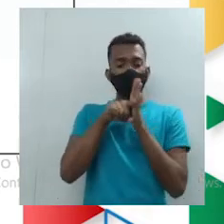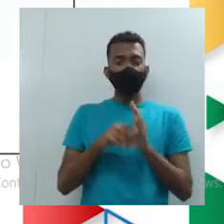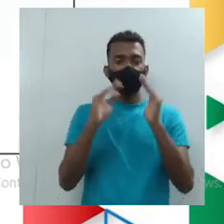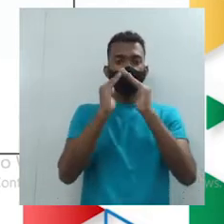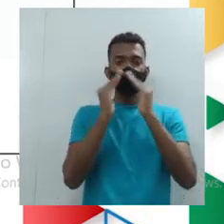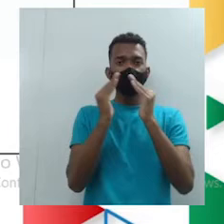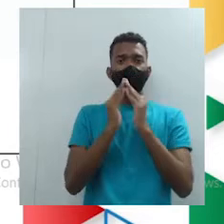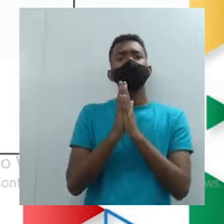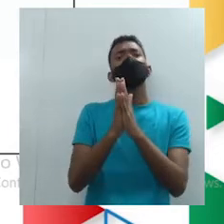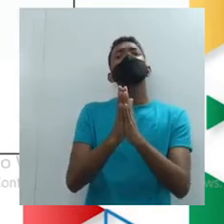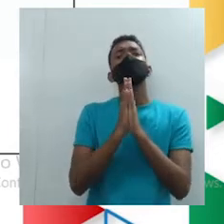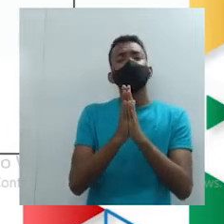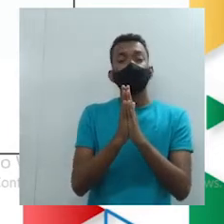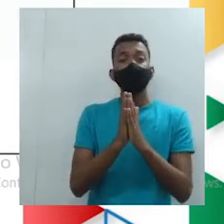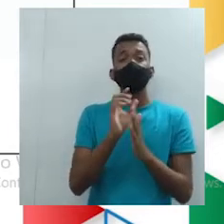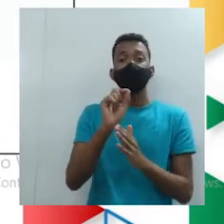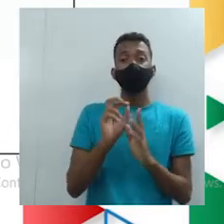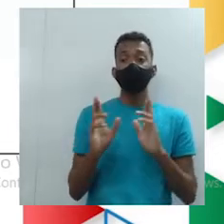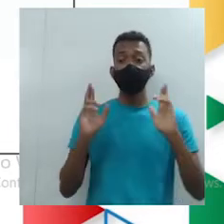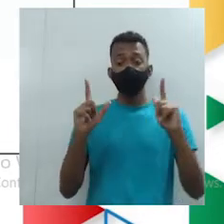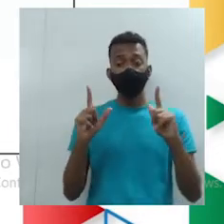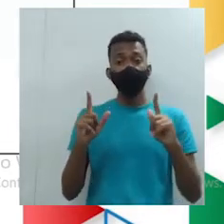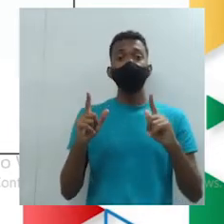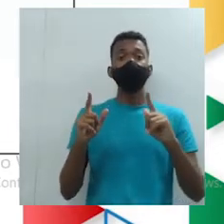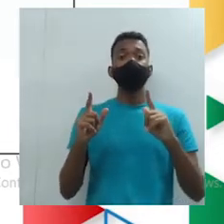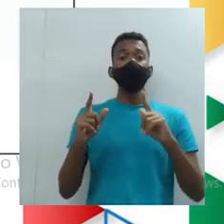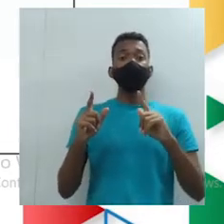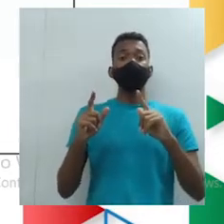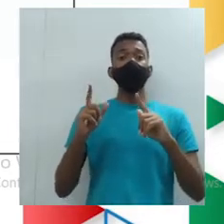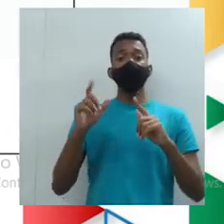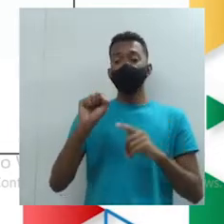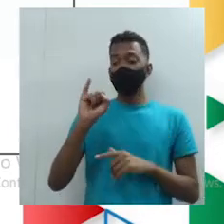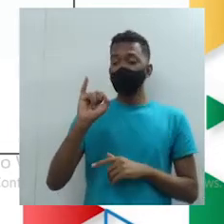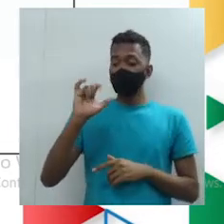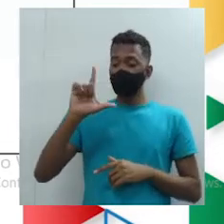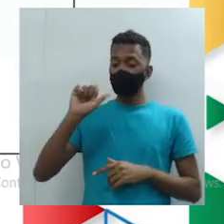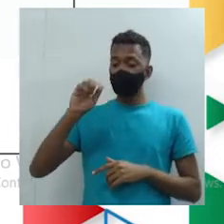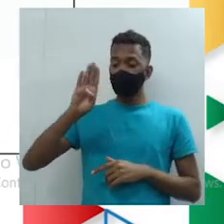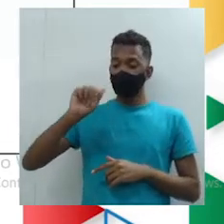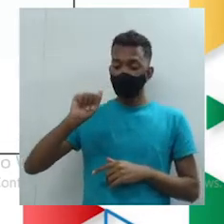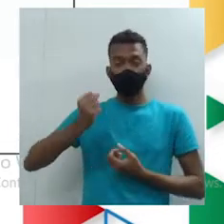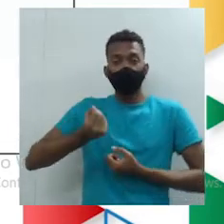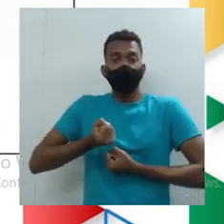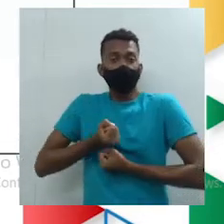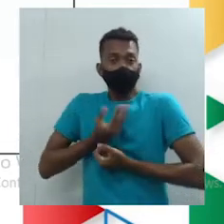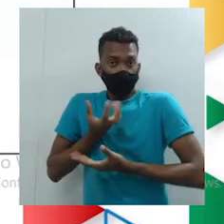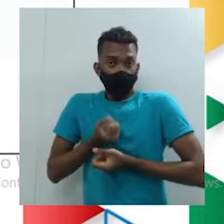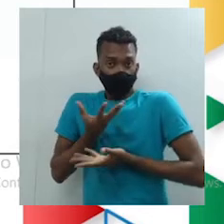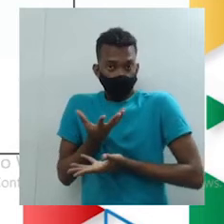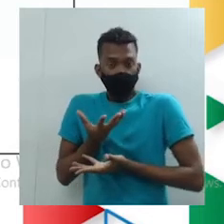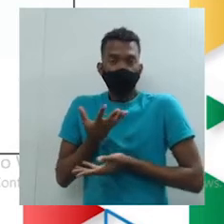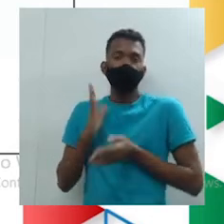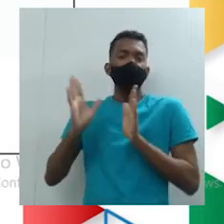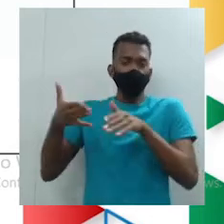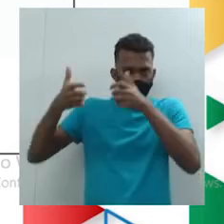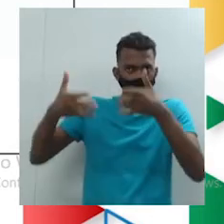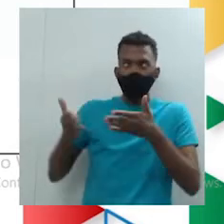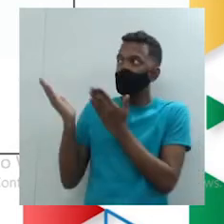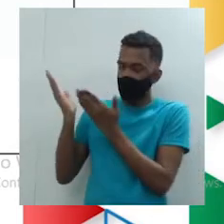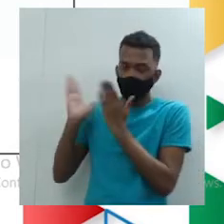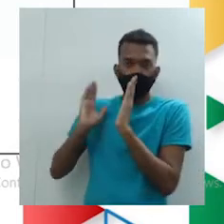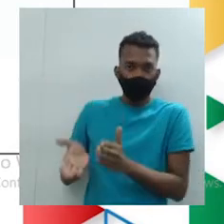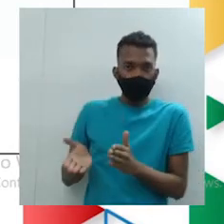por favor, a diferença entre a sílaba poética, certo? Que é no caso que eu estou tratando da